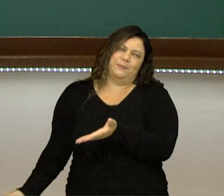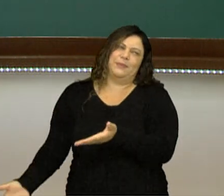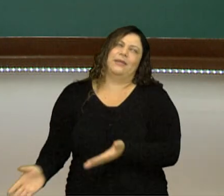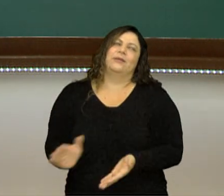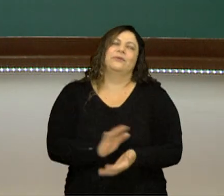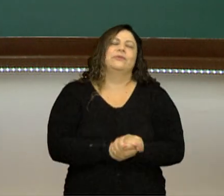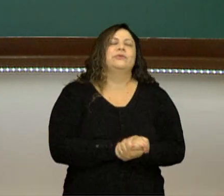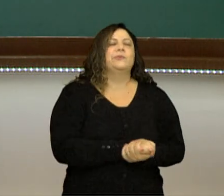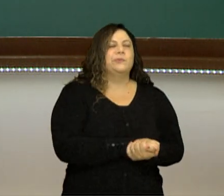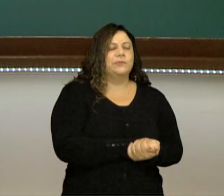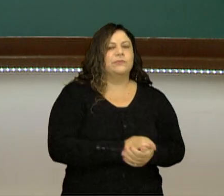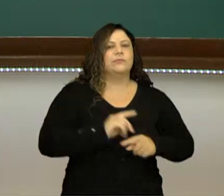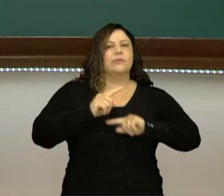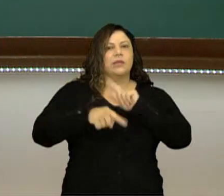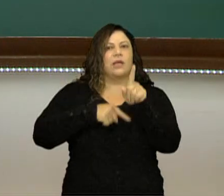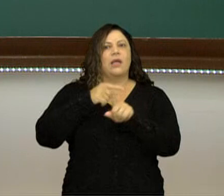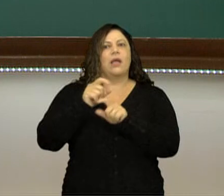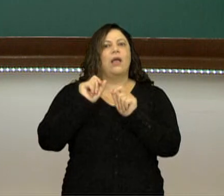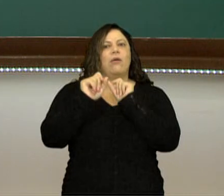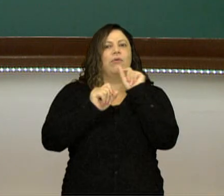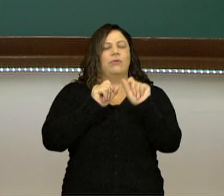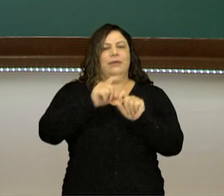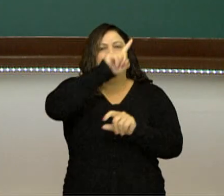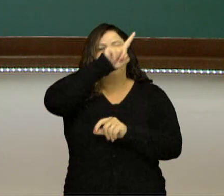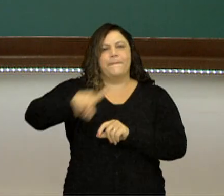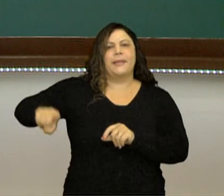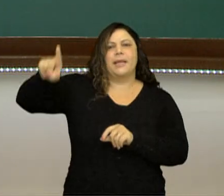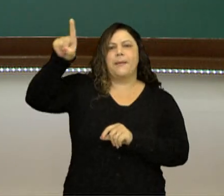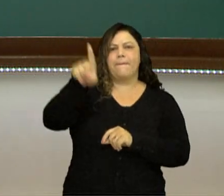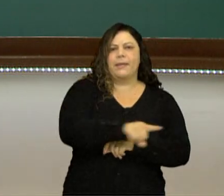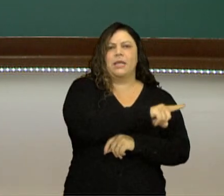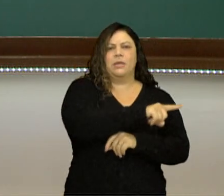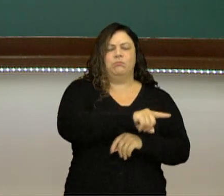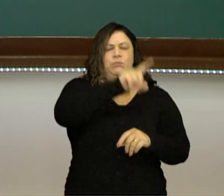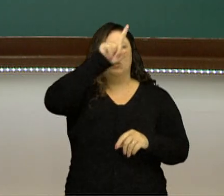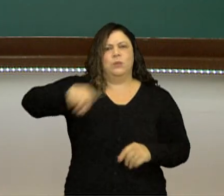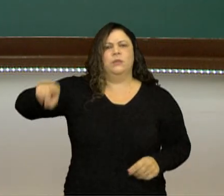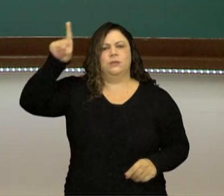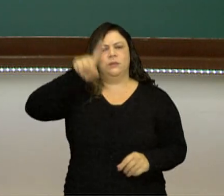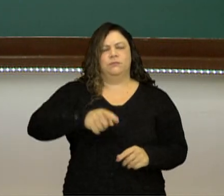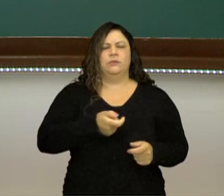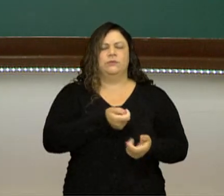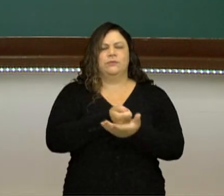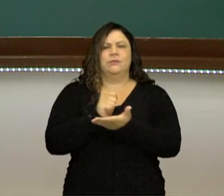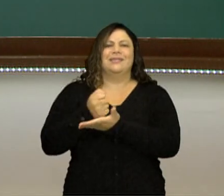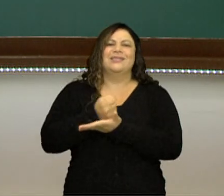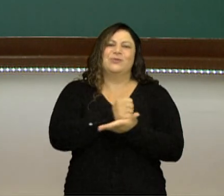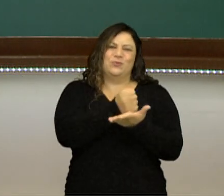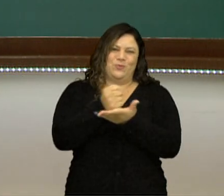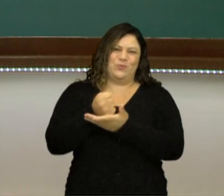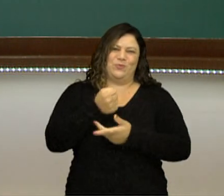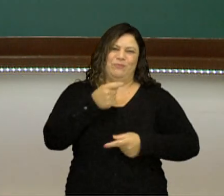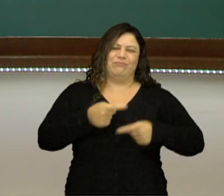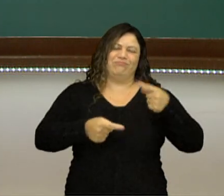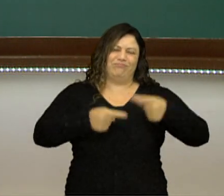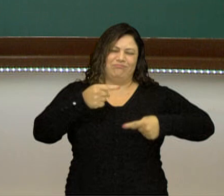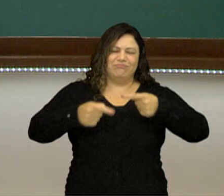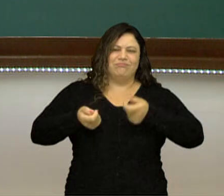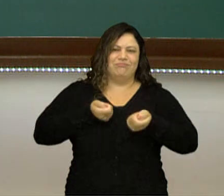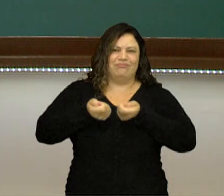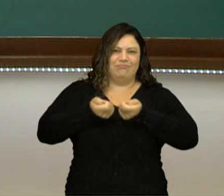vai estabelecer a censura. A partir daí, ele consegue todo o controle que ele precisa do governo para fazer a sua